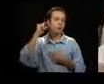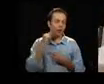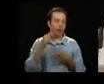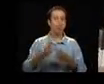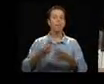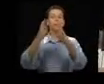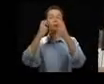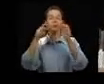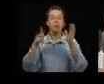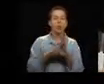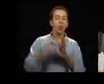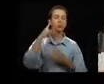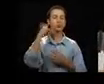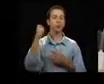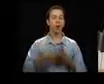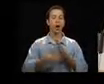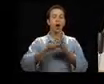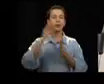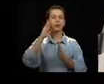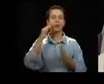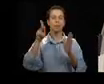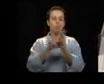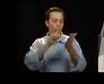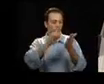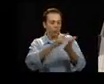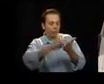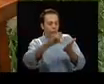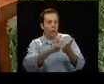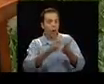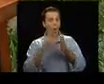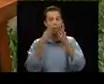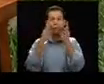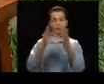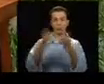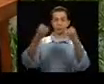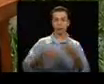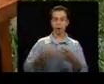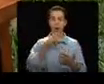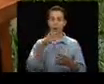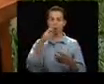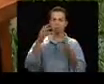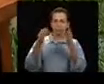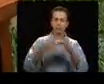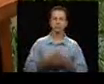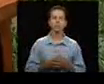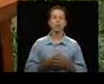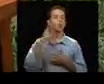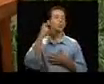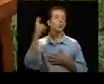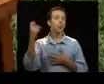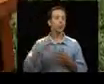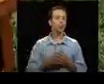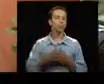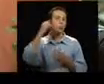mais graves, da percepção dos sons, antes de entender a música no papel. Agora presta atenção no que eu vou tocar para vocês.